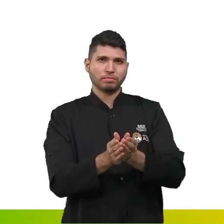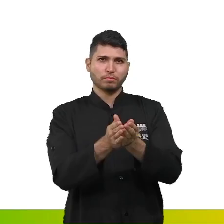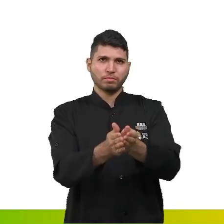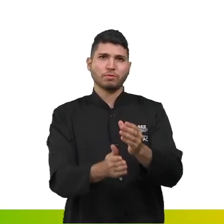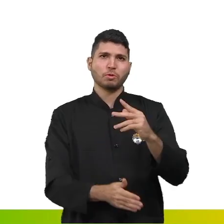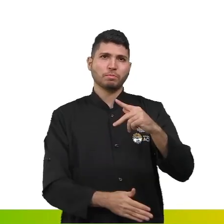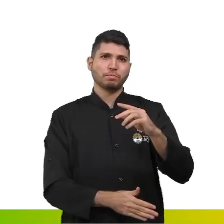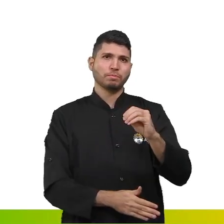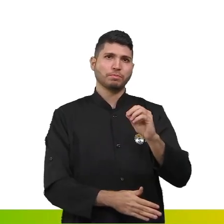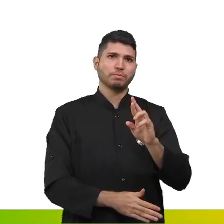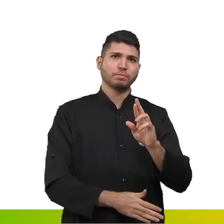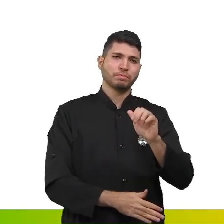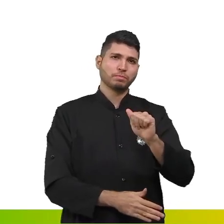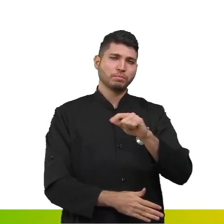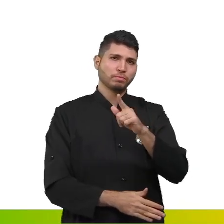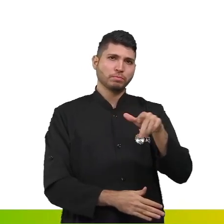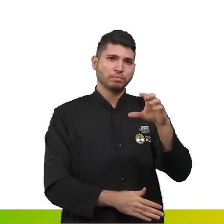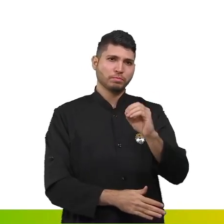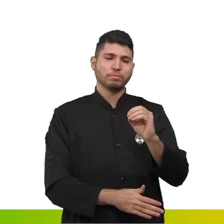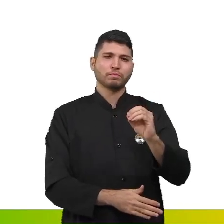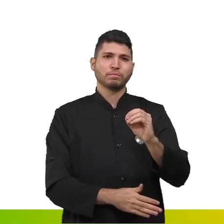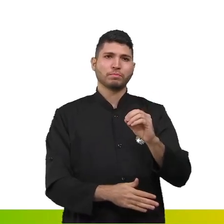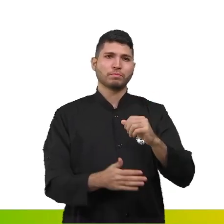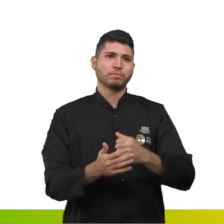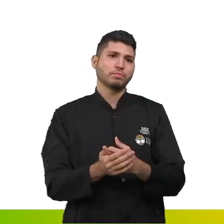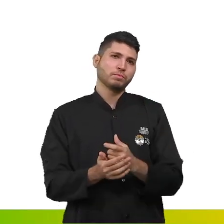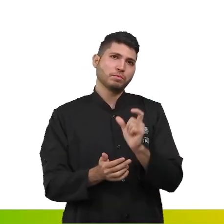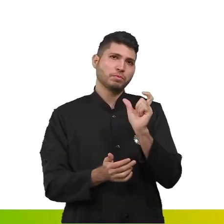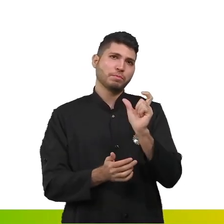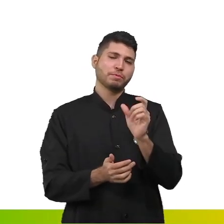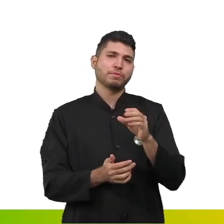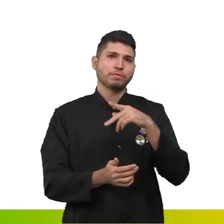negreiro, que também era chamado de tumbeiro,